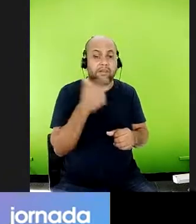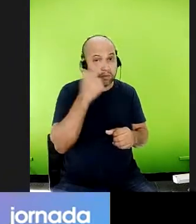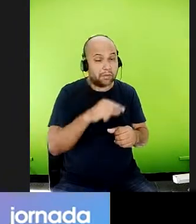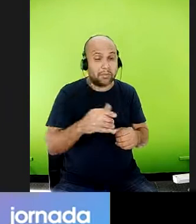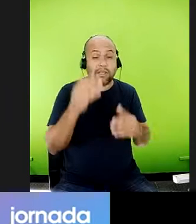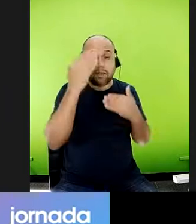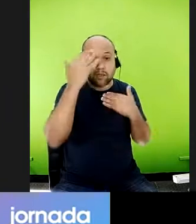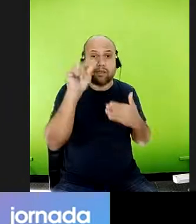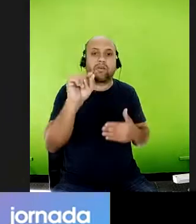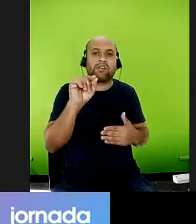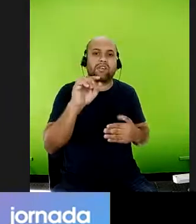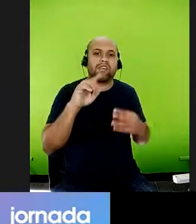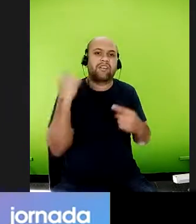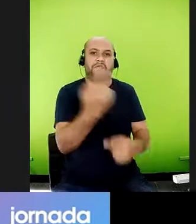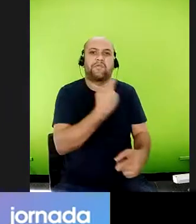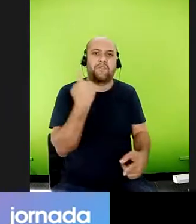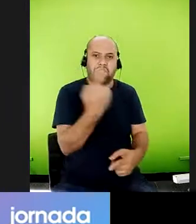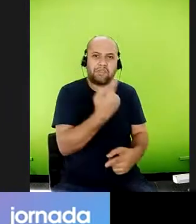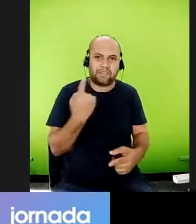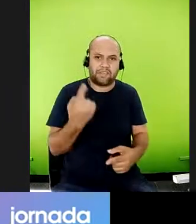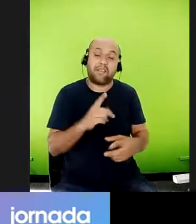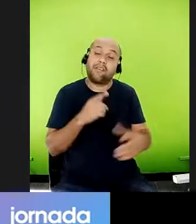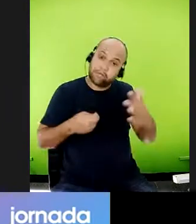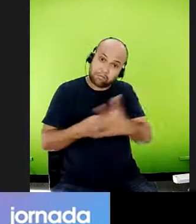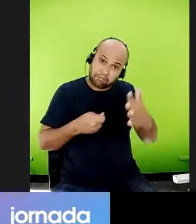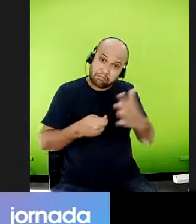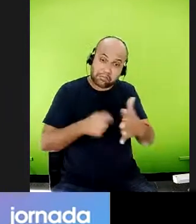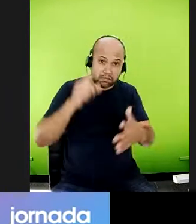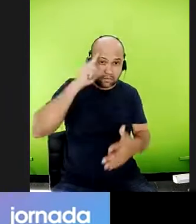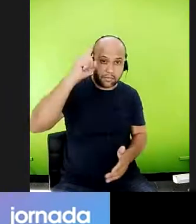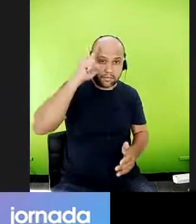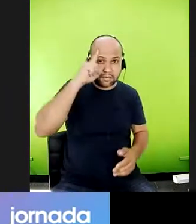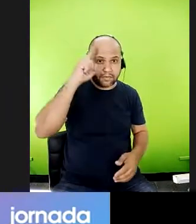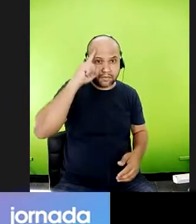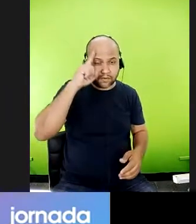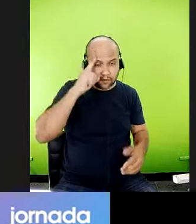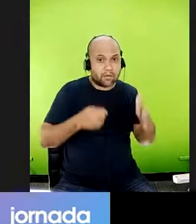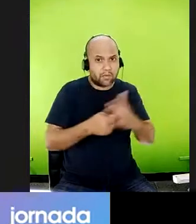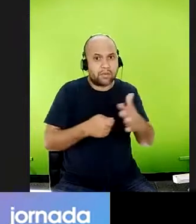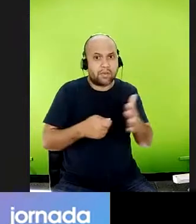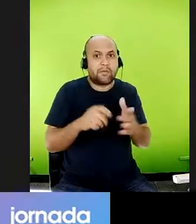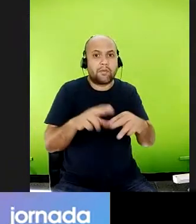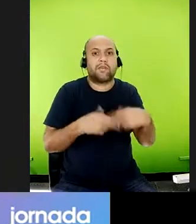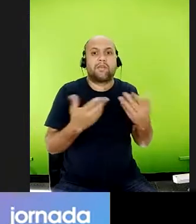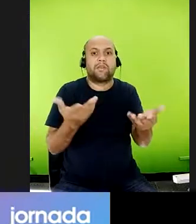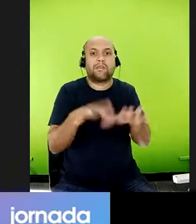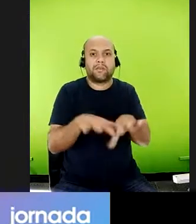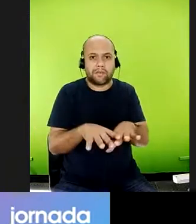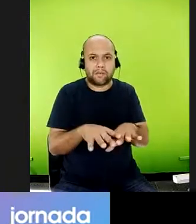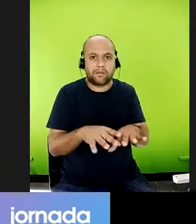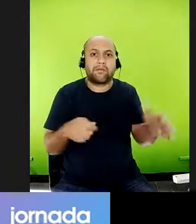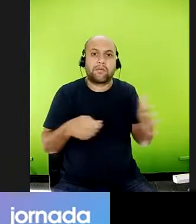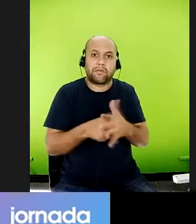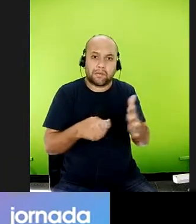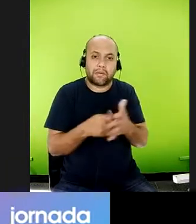a todos nós então isso é uma luta diária mesmo né então não temos pela nossa inclusão lutemos pela